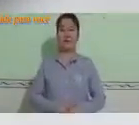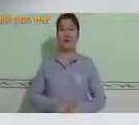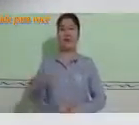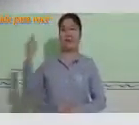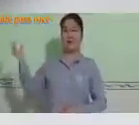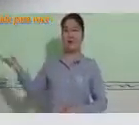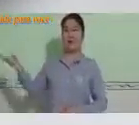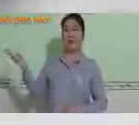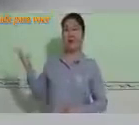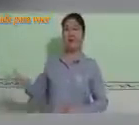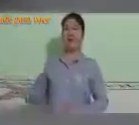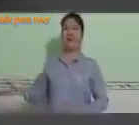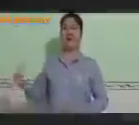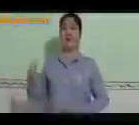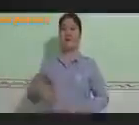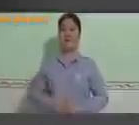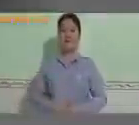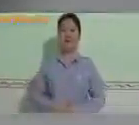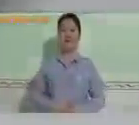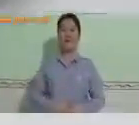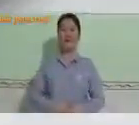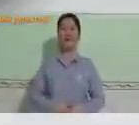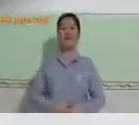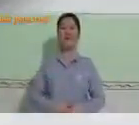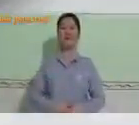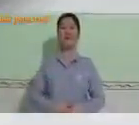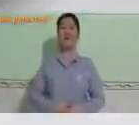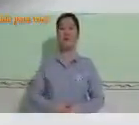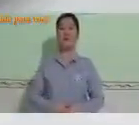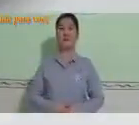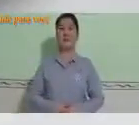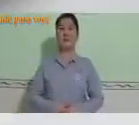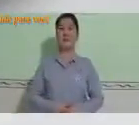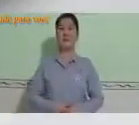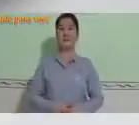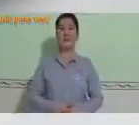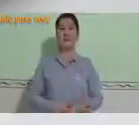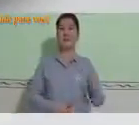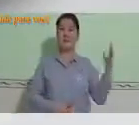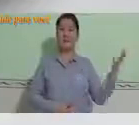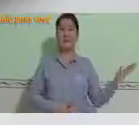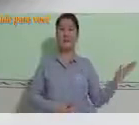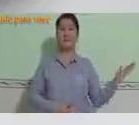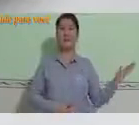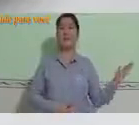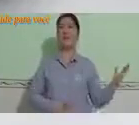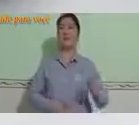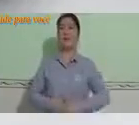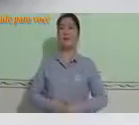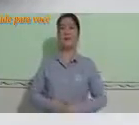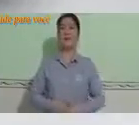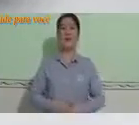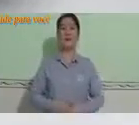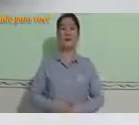COMOSARBOMBNHAPASSOPASSO para usar corretamente a bombinha, deve-se lavar bem as mãos antes de começar a extrair o